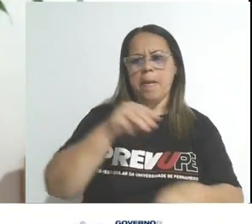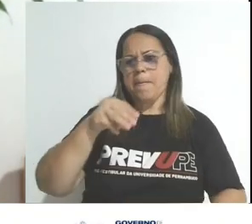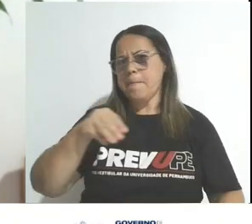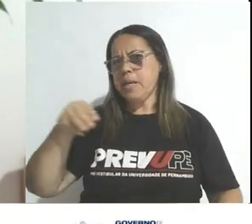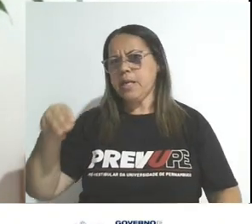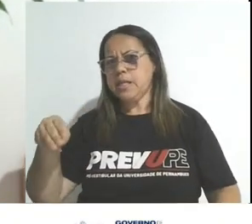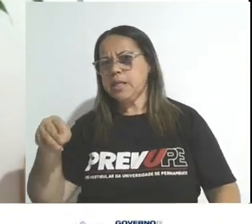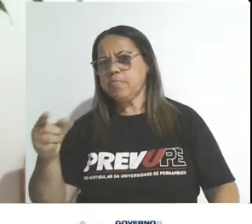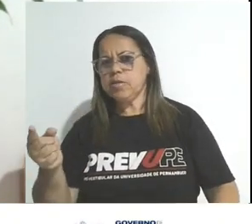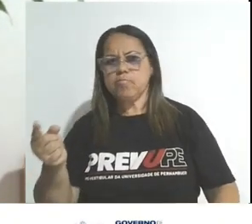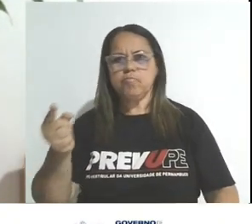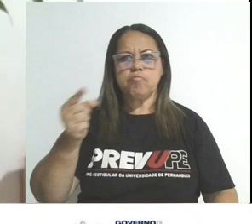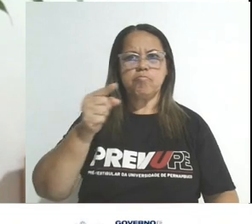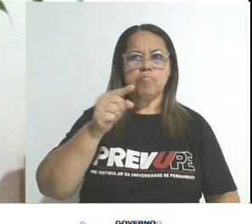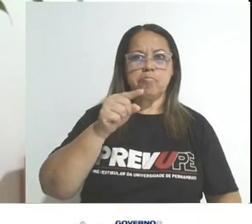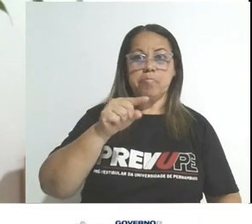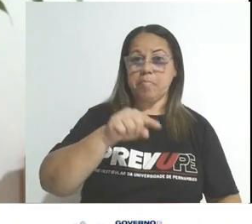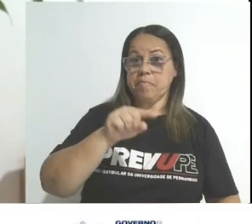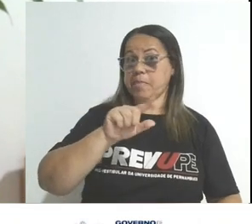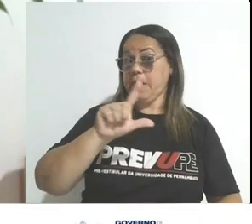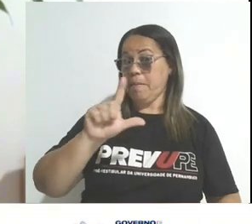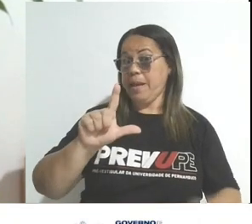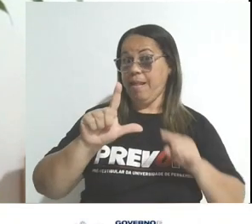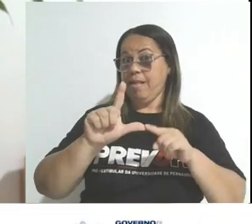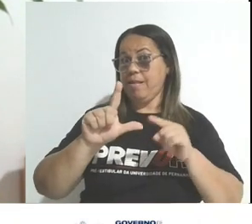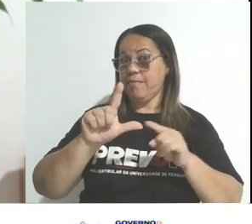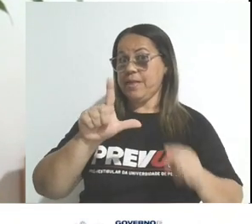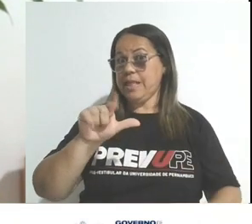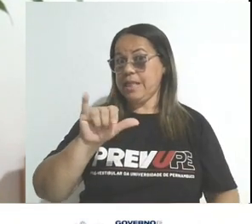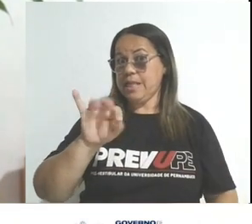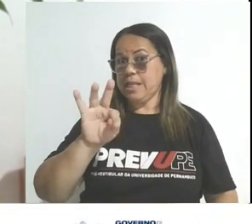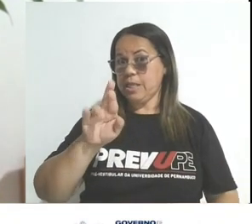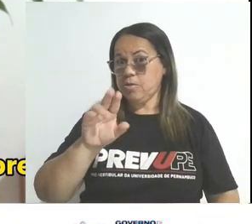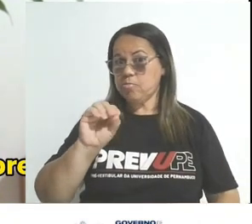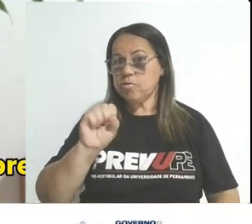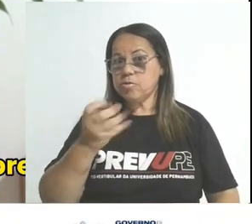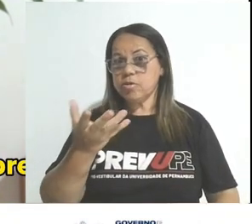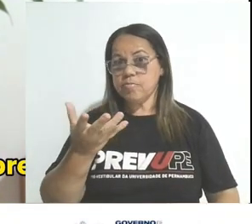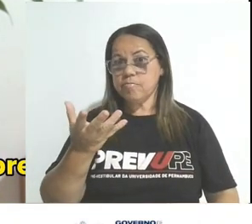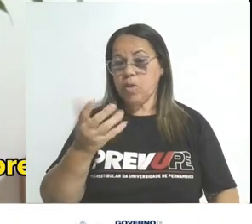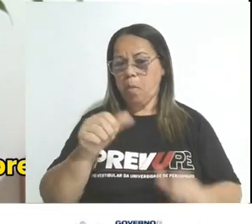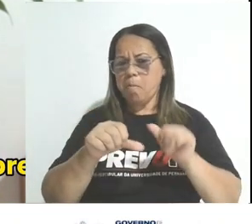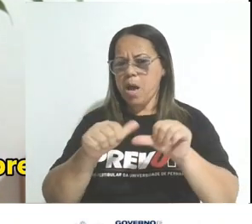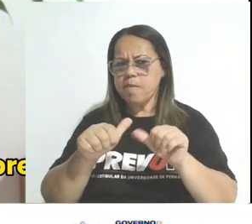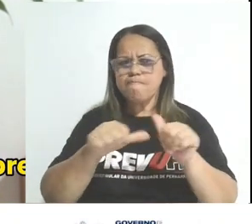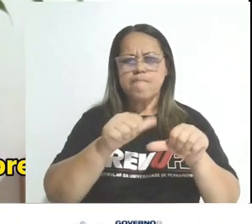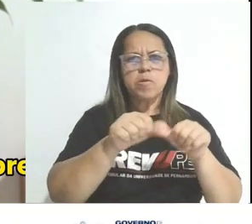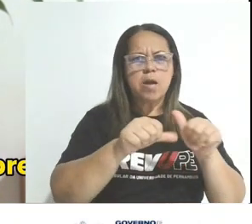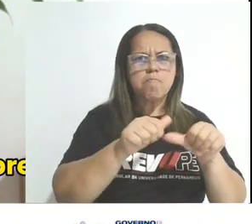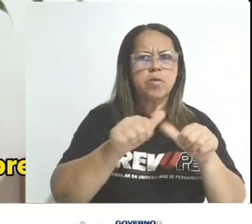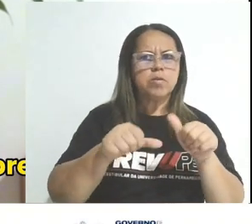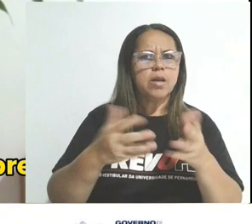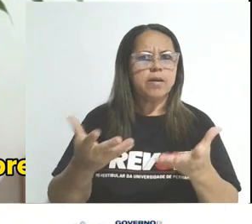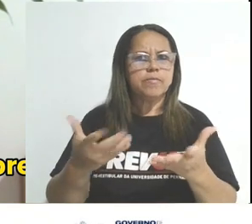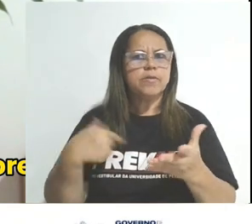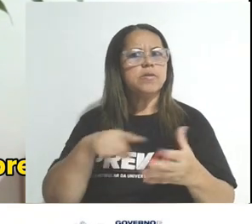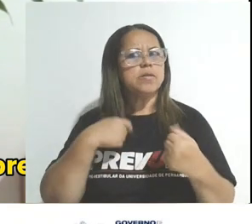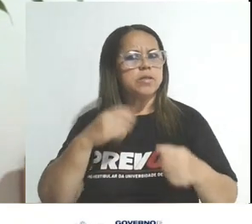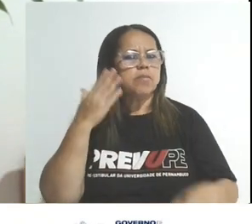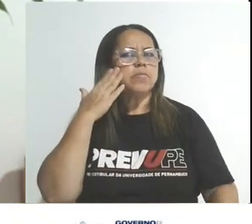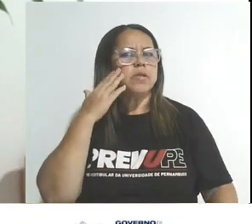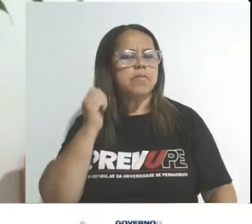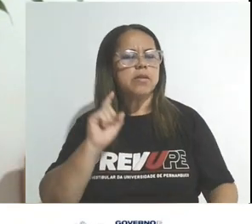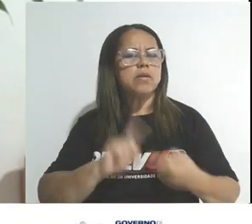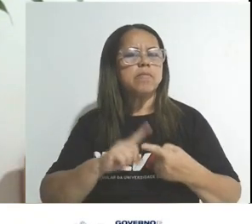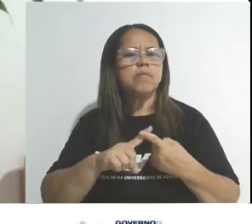milímetros para litros, né? E assim sucessivamente. Uma das coisas que a gente também precisa